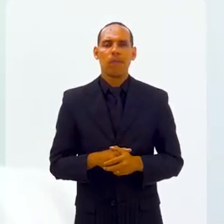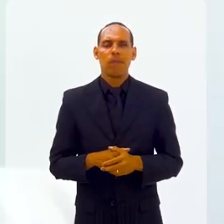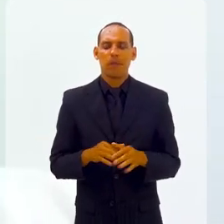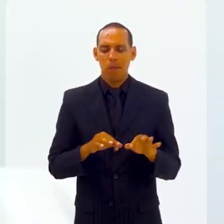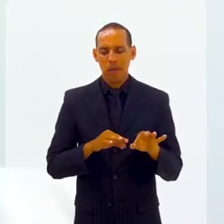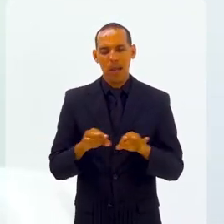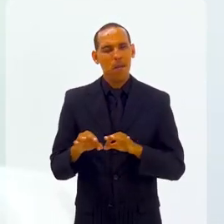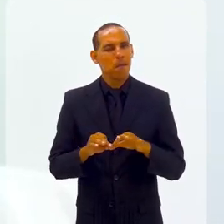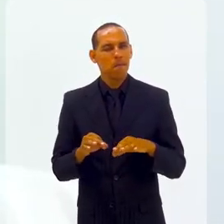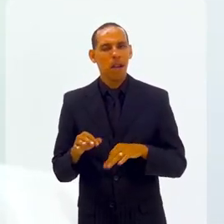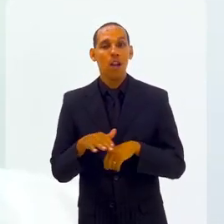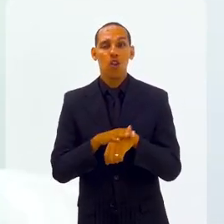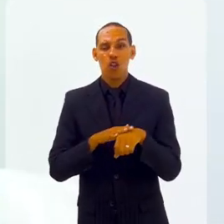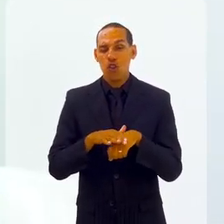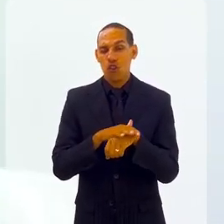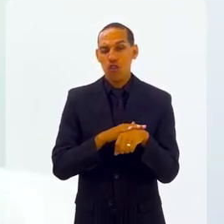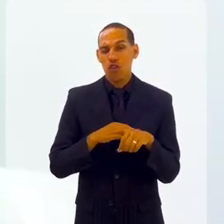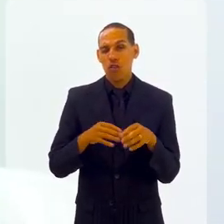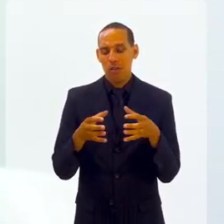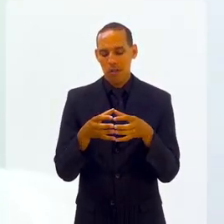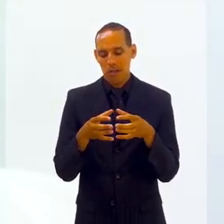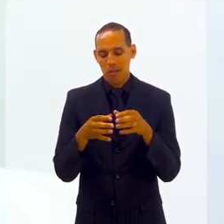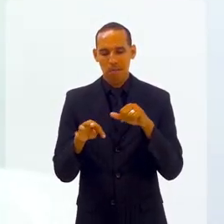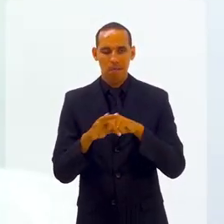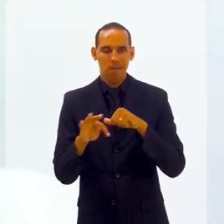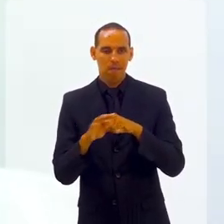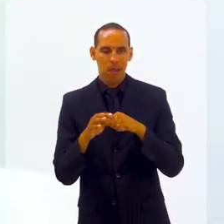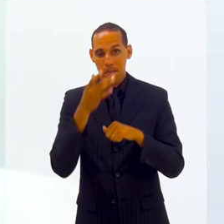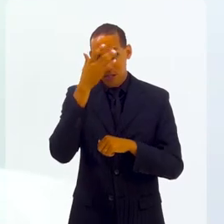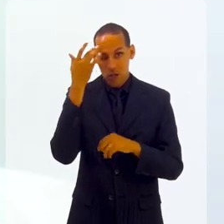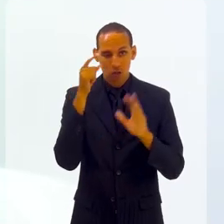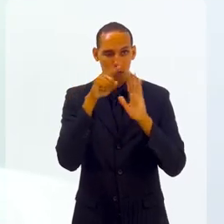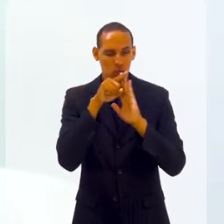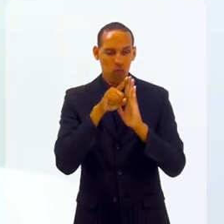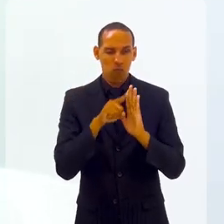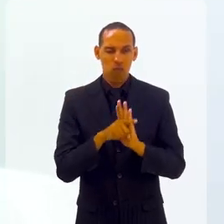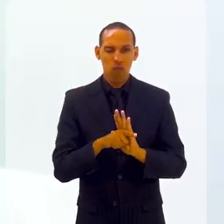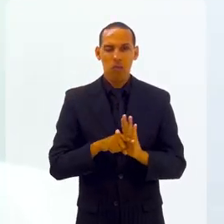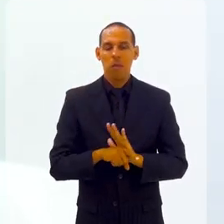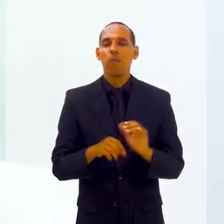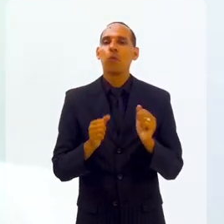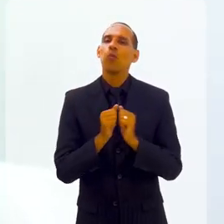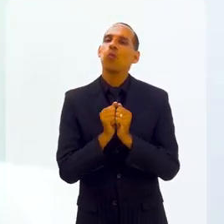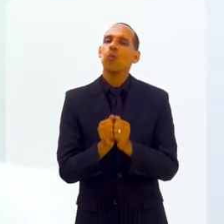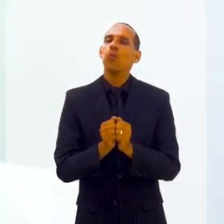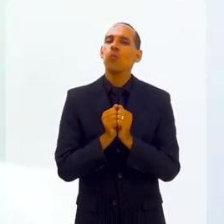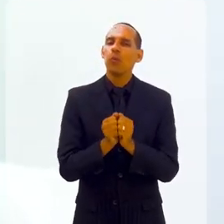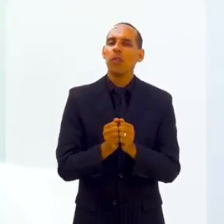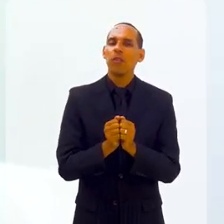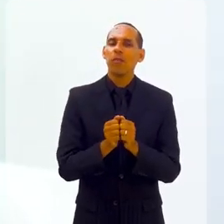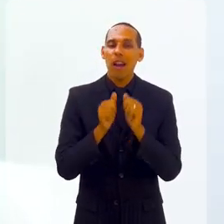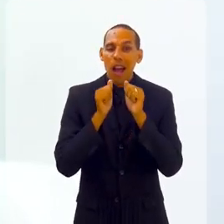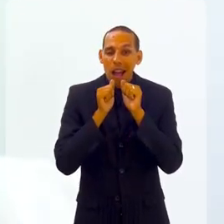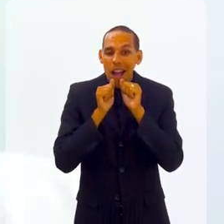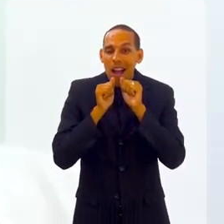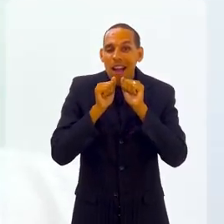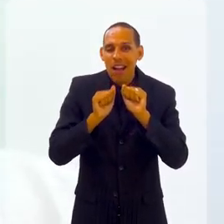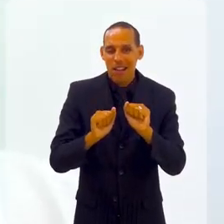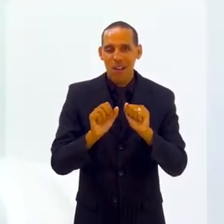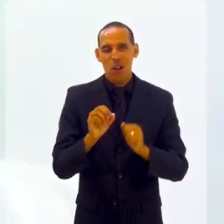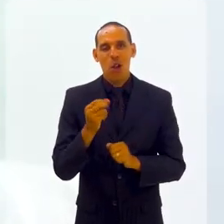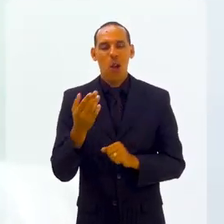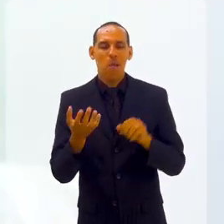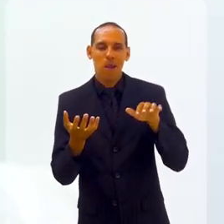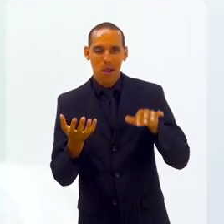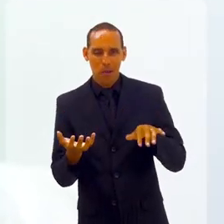todo acertado conversado com a equipe de técnicos de pesquisadores junto a o